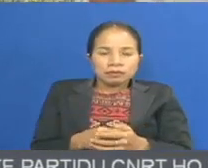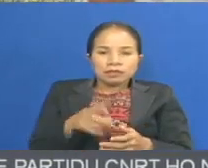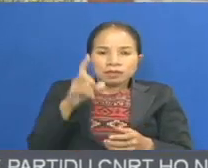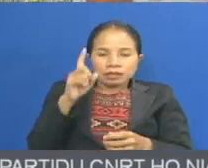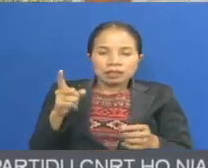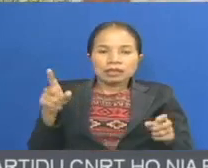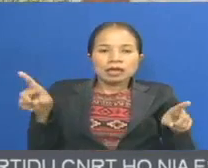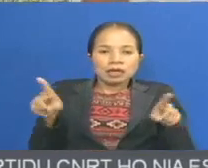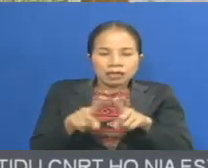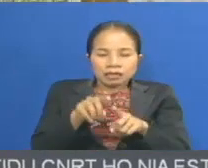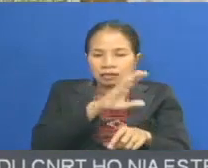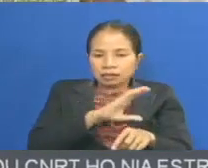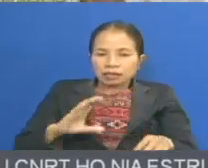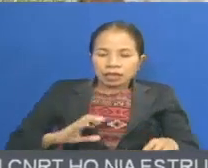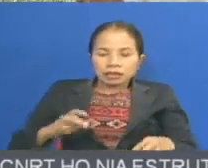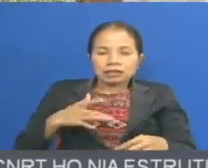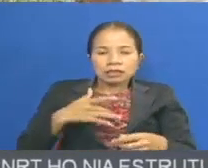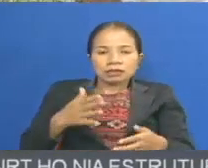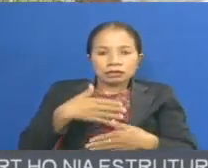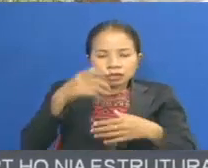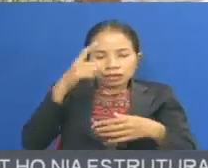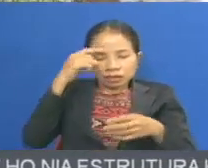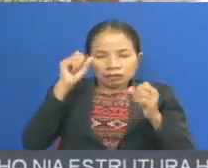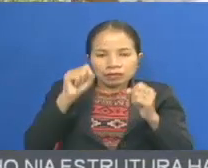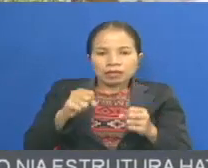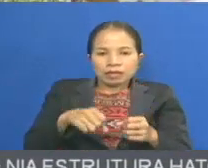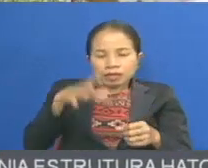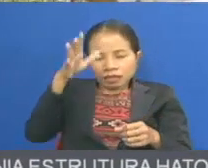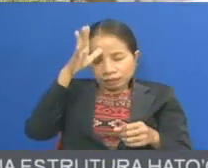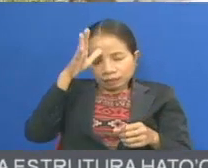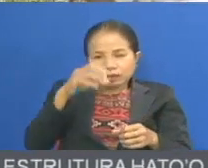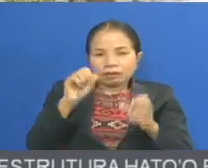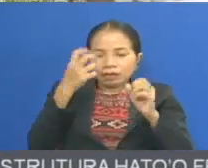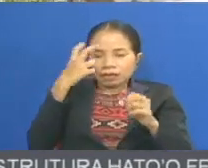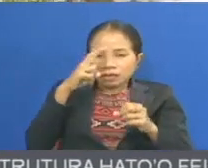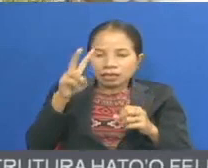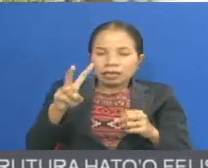nular serane urwe lubo tamba belhetang ama ida ni bebele tamatang ba